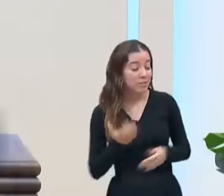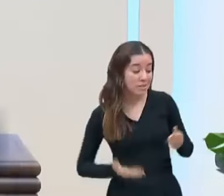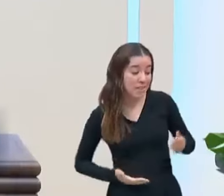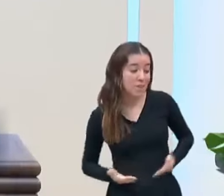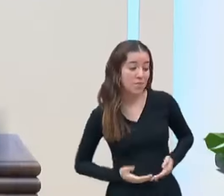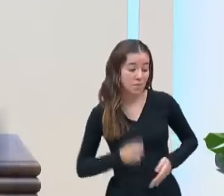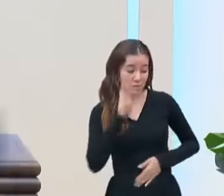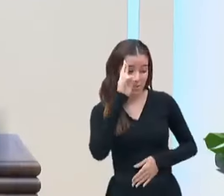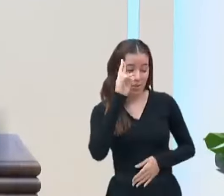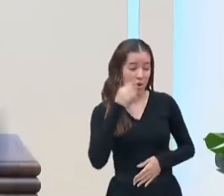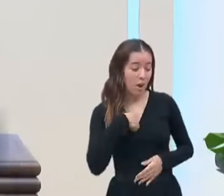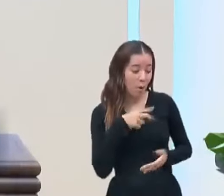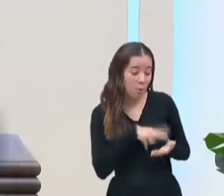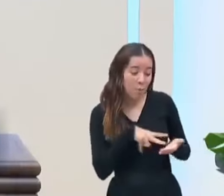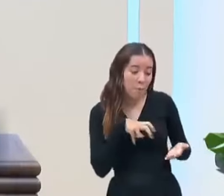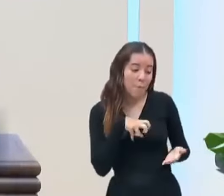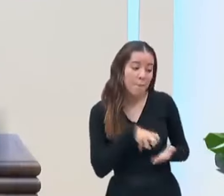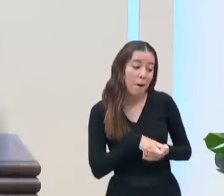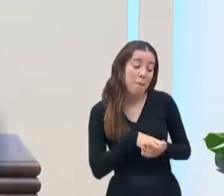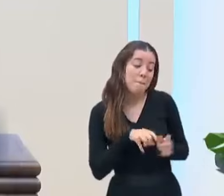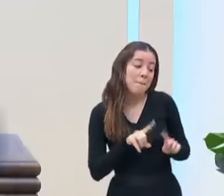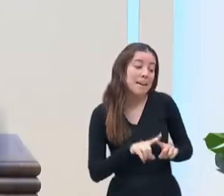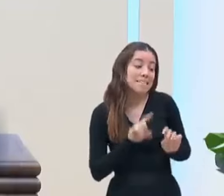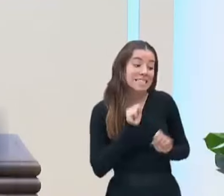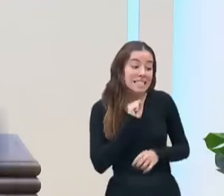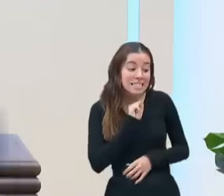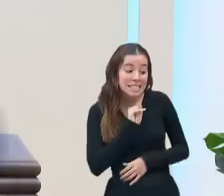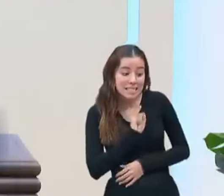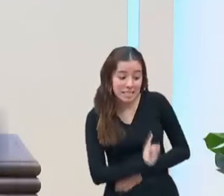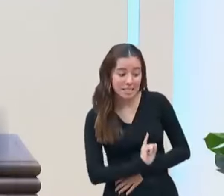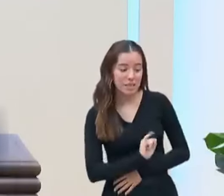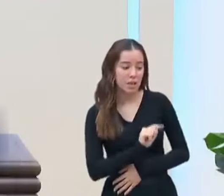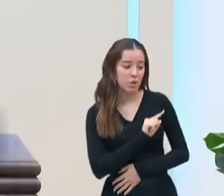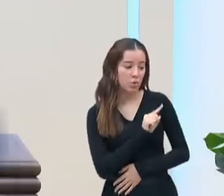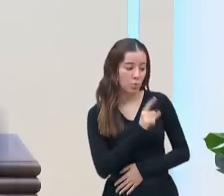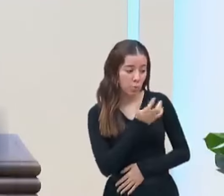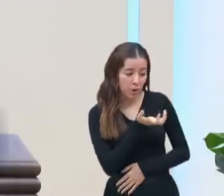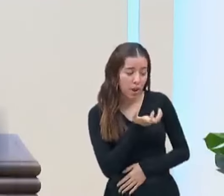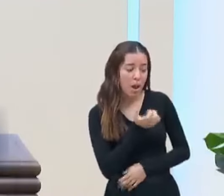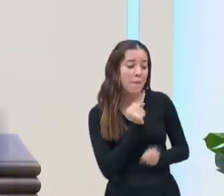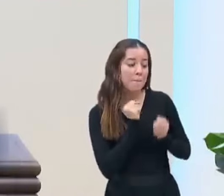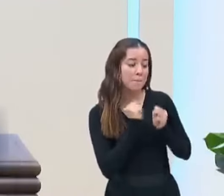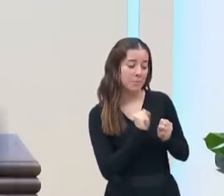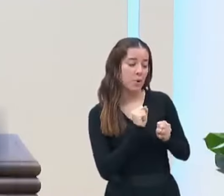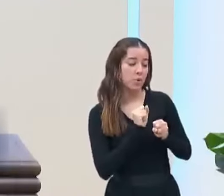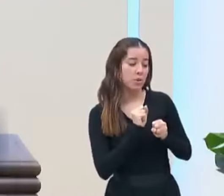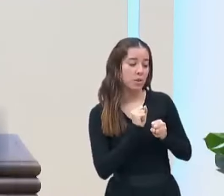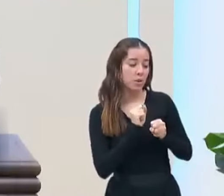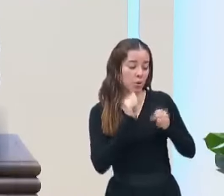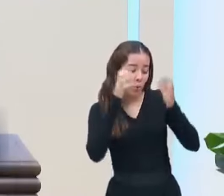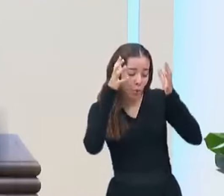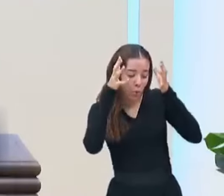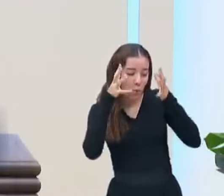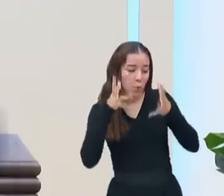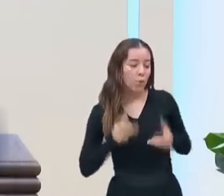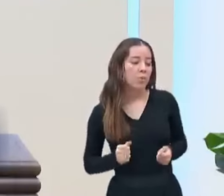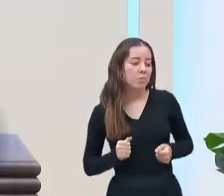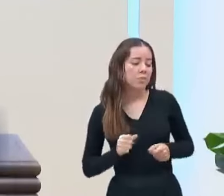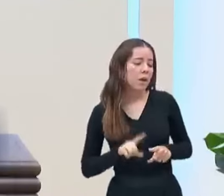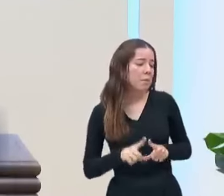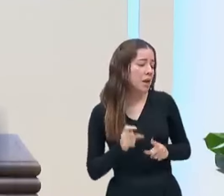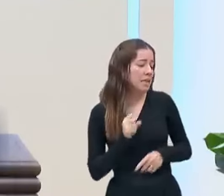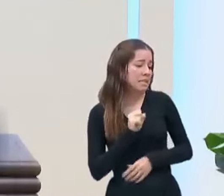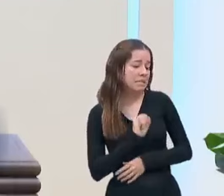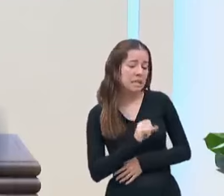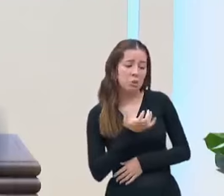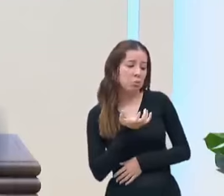pés. Se tu quiseres, tu podes. Aleluia! Em outras palavras, se tu não quiseres,